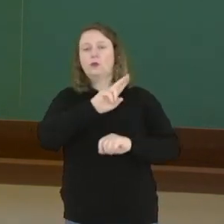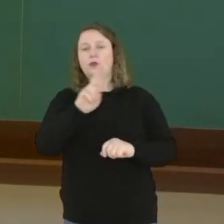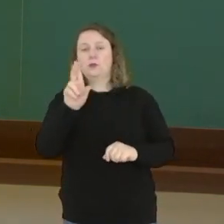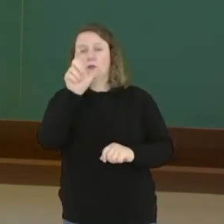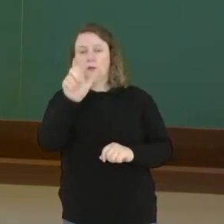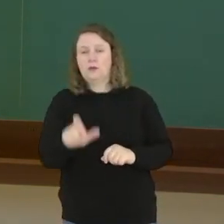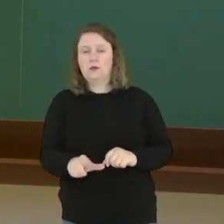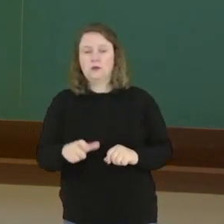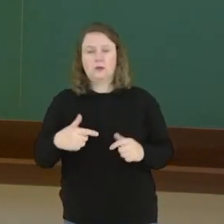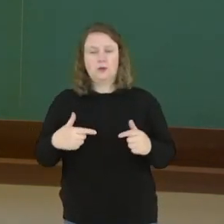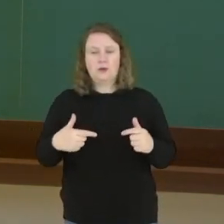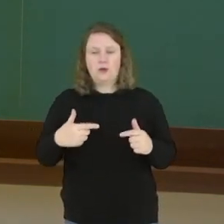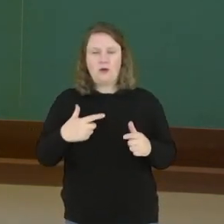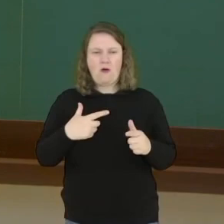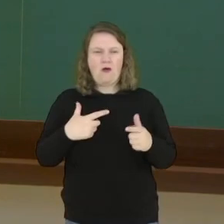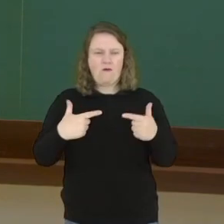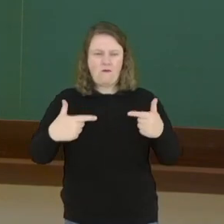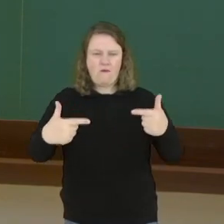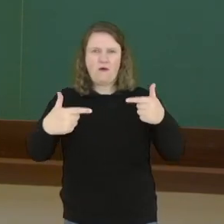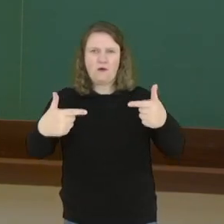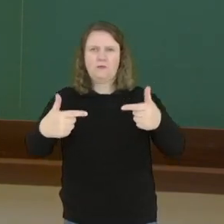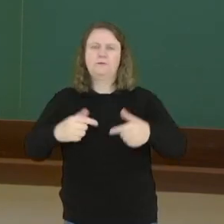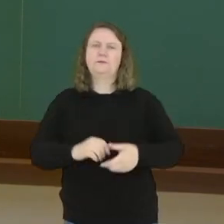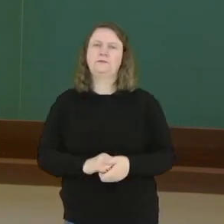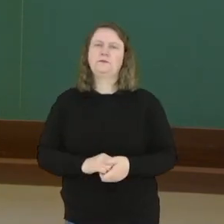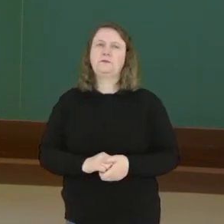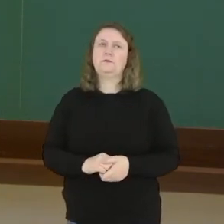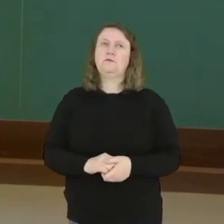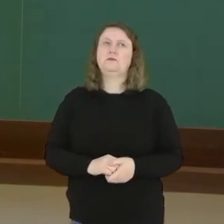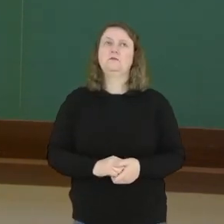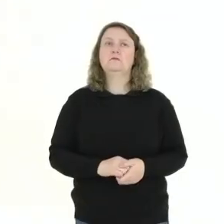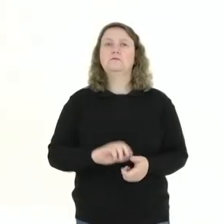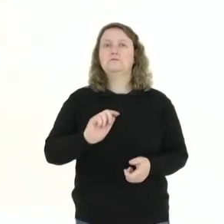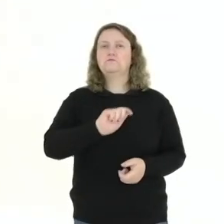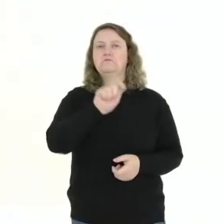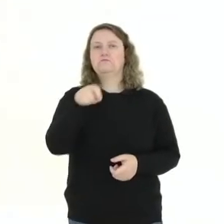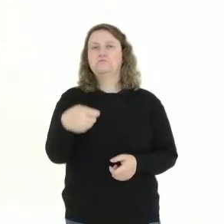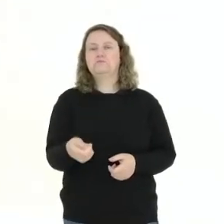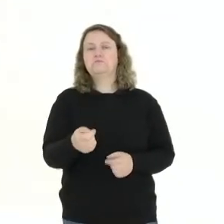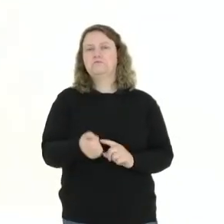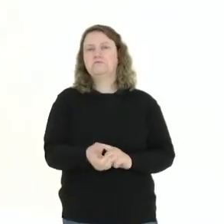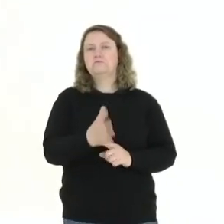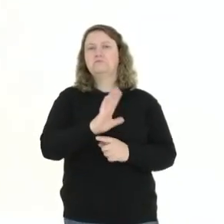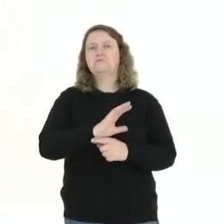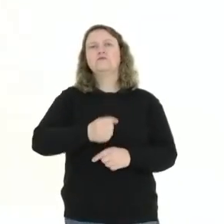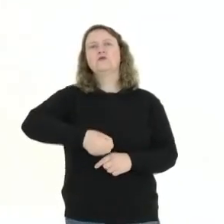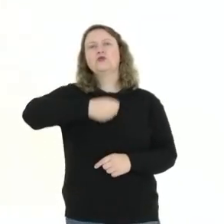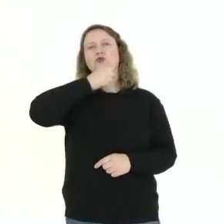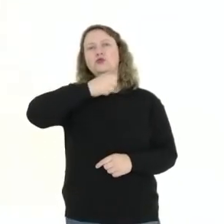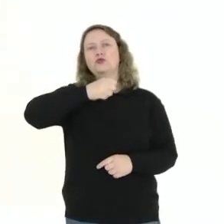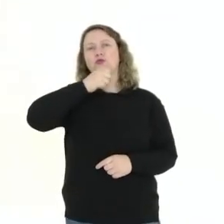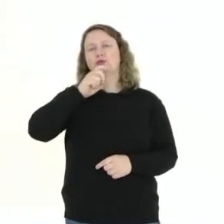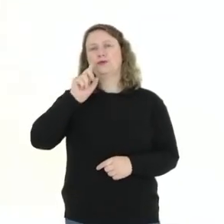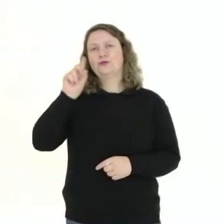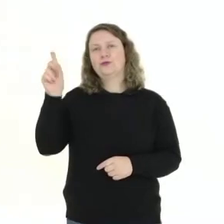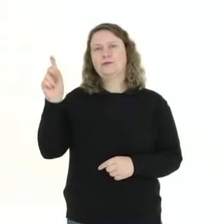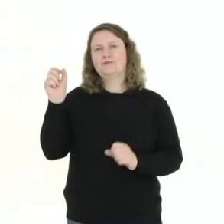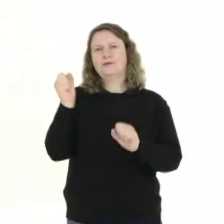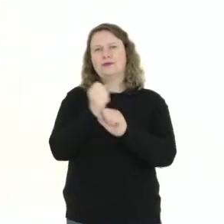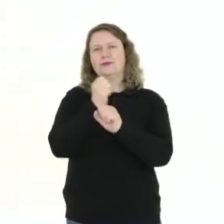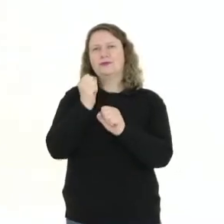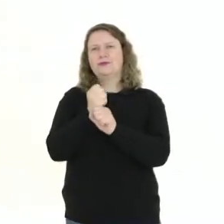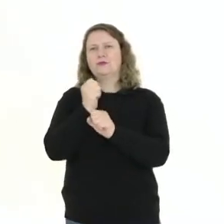das festas e apresentações artísticas. É o maior símbolo da Roma Antiga, o Coliseu, com a sua arquitetura, inclusive